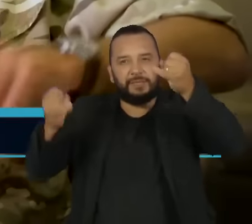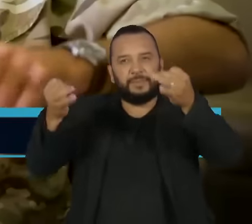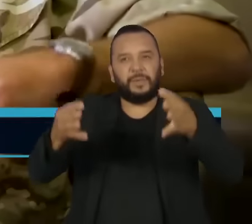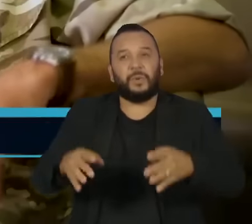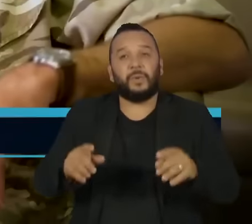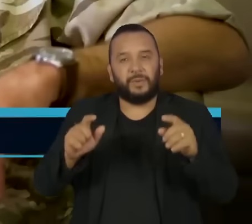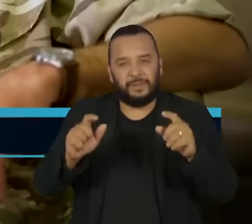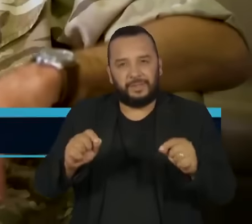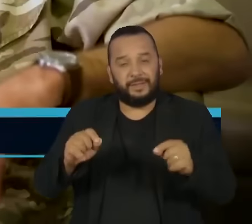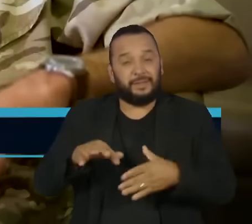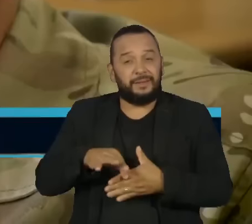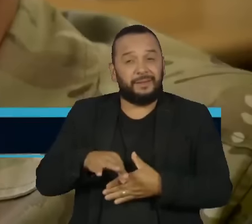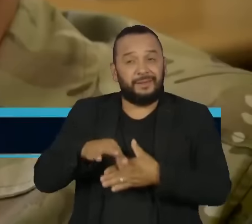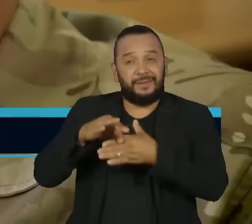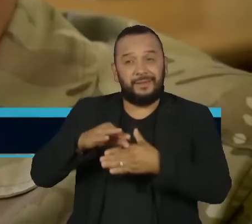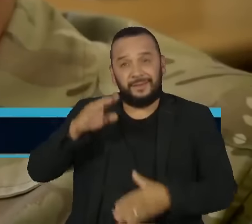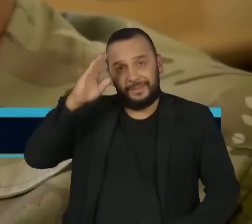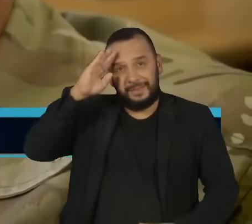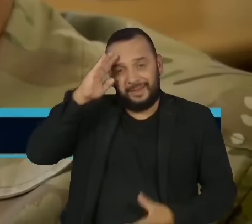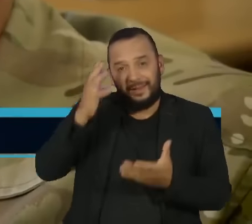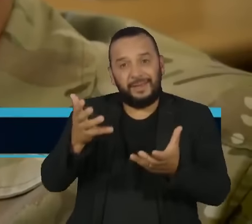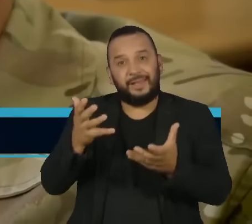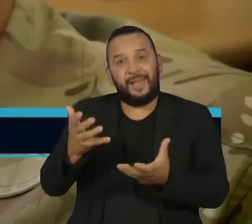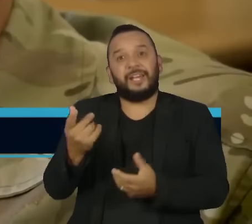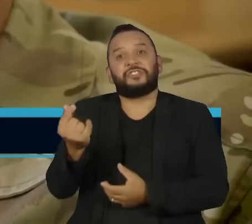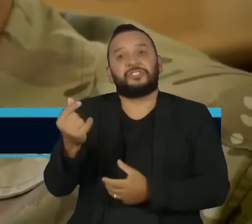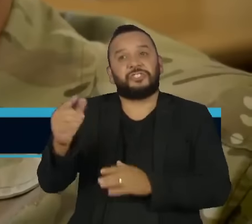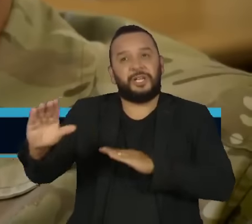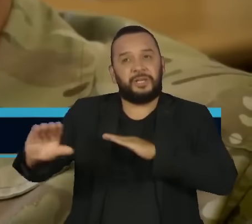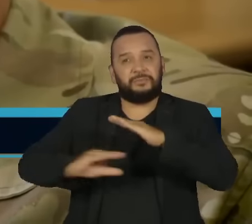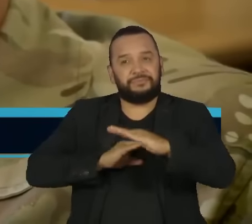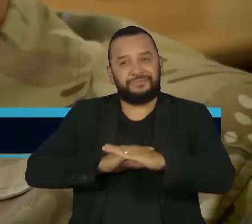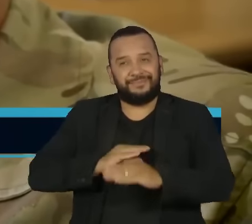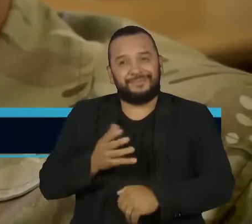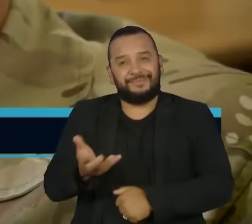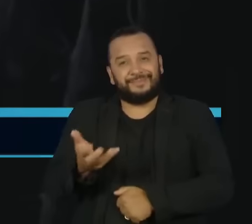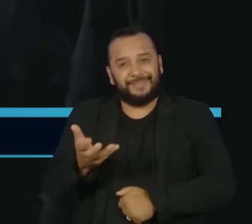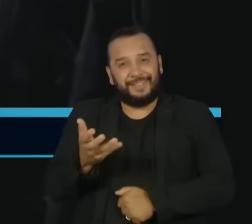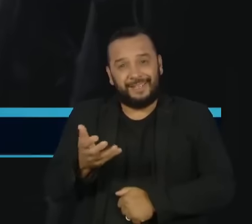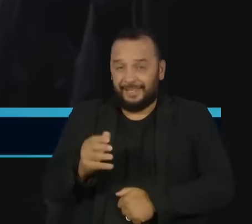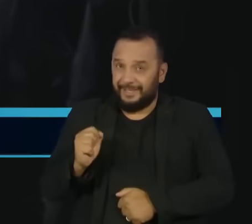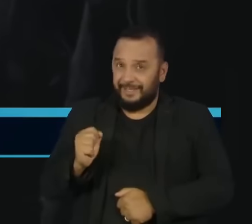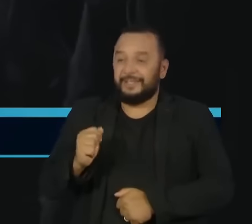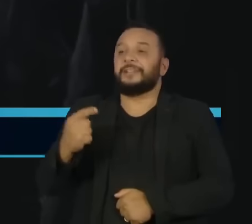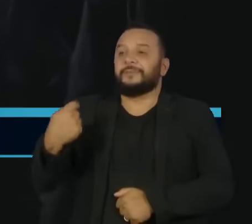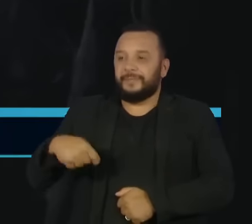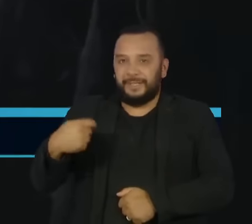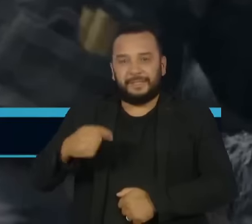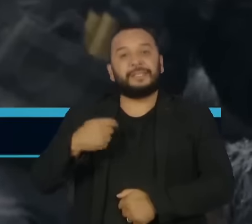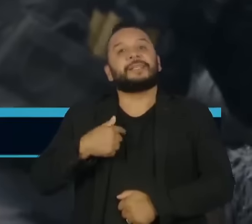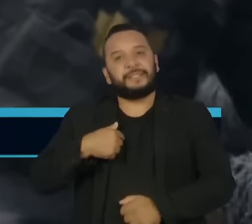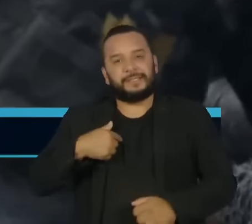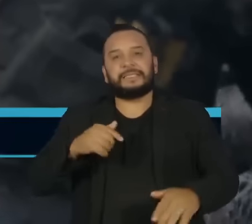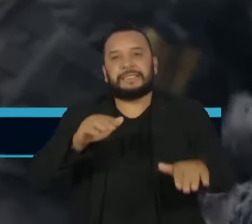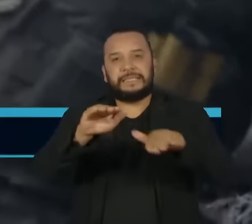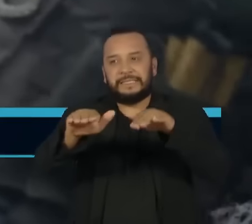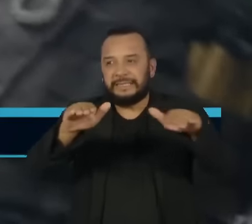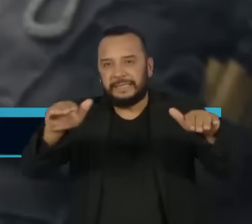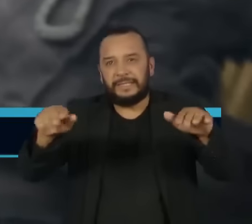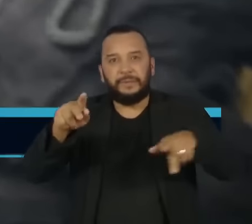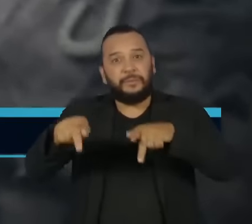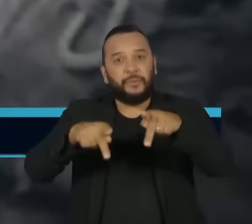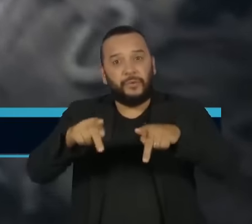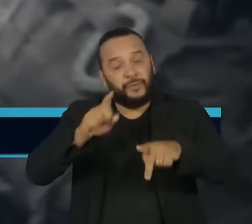Os líderes militares querem mais dinheiro. E nada melhor do que convencer a opinião pública de que um inimigo está batendo